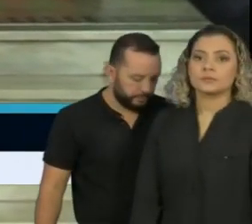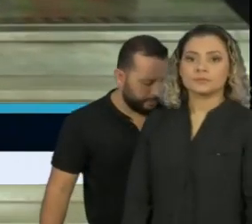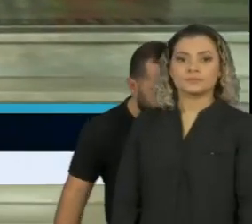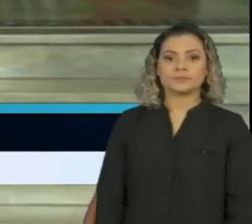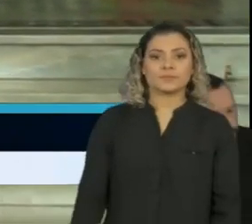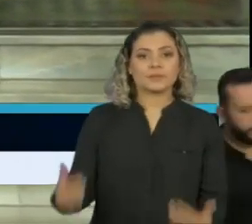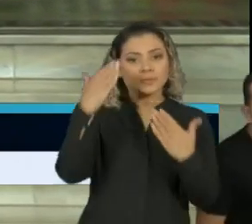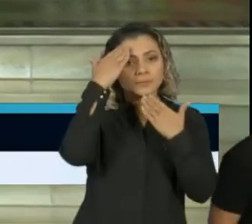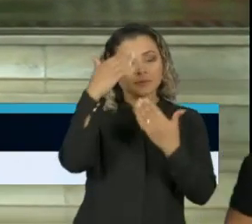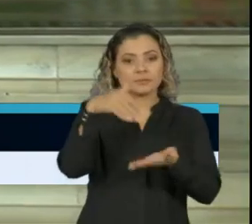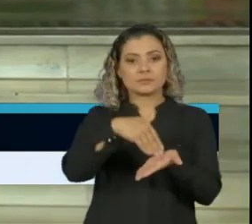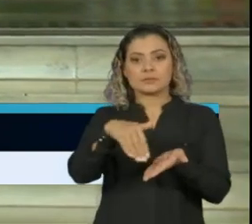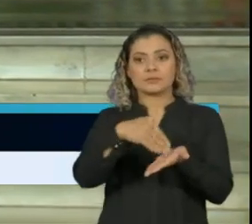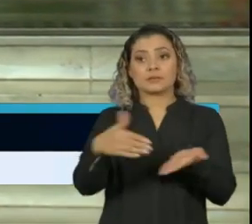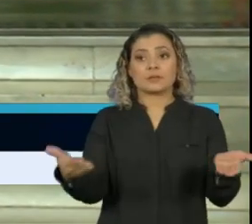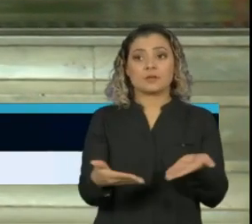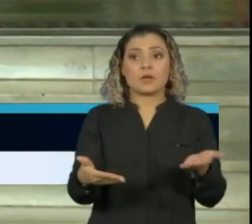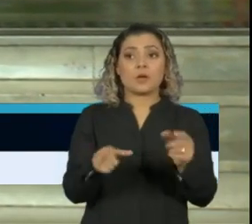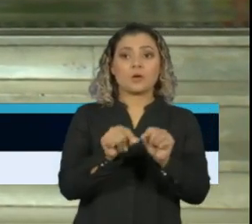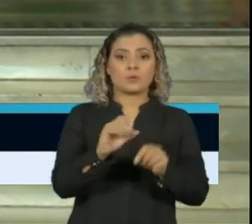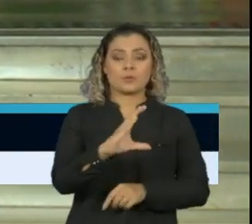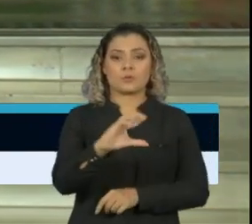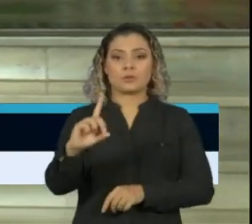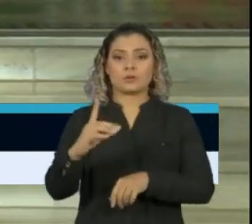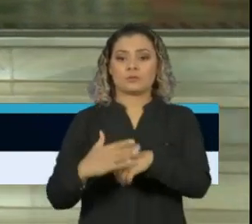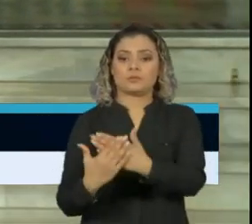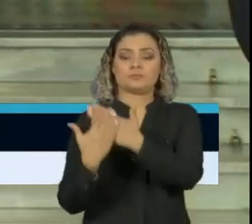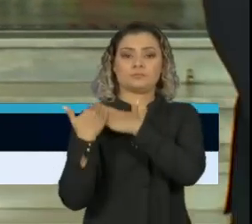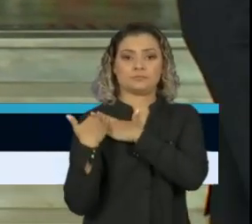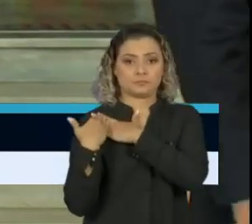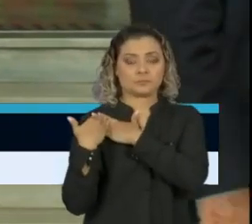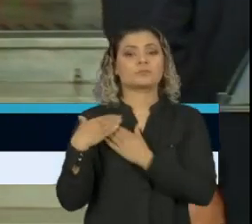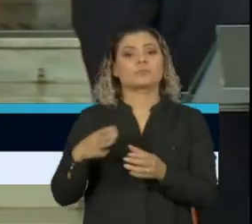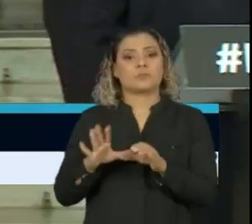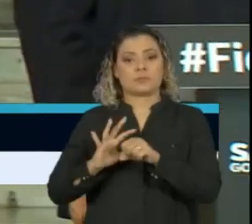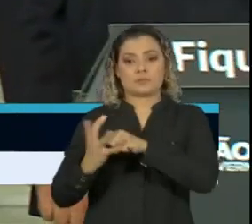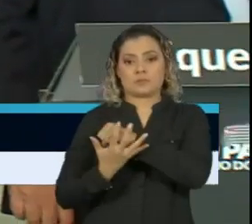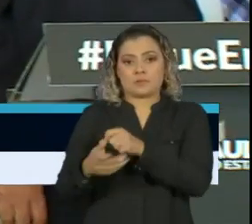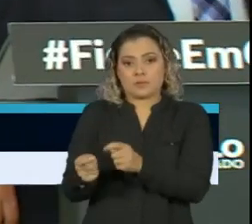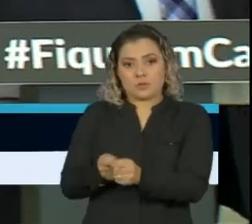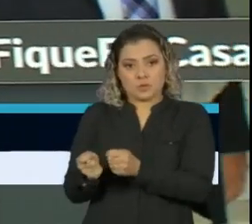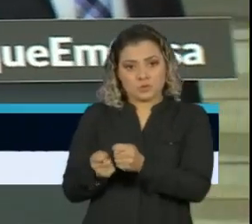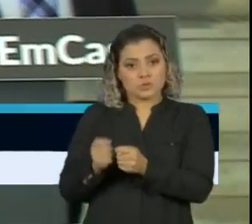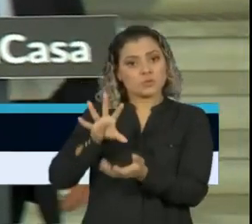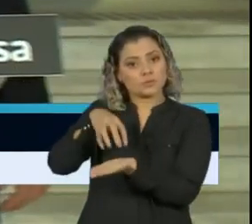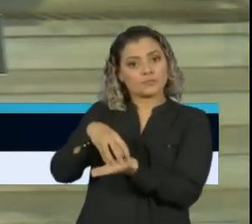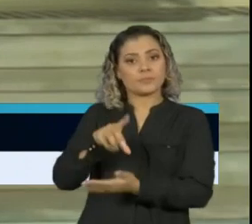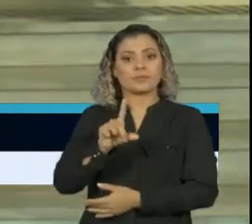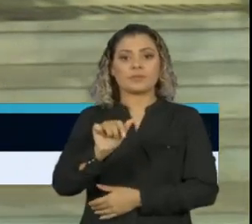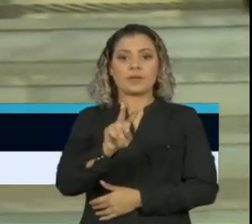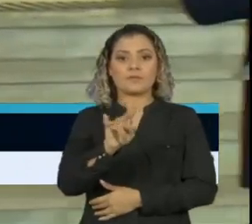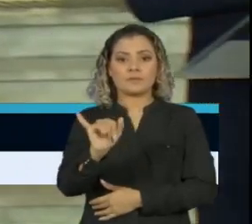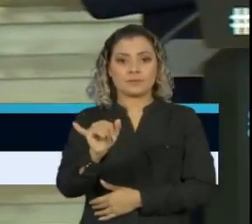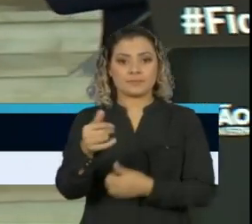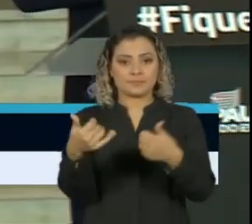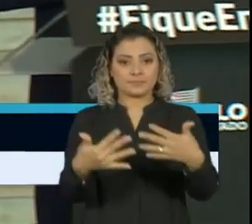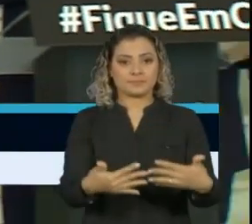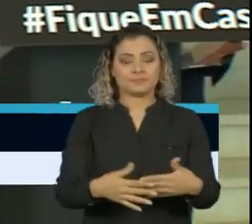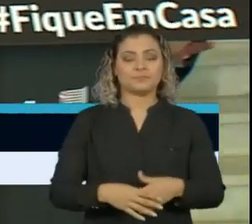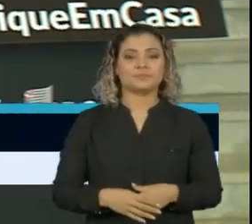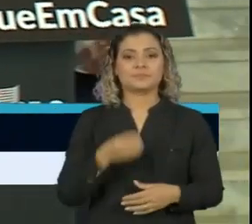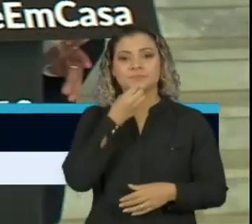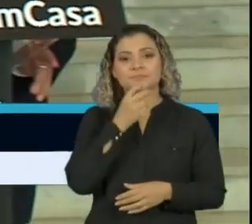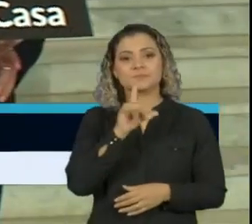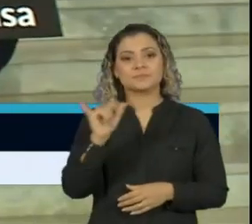José Henrique Germa. Vamos agora ao coordenador do Comitê de Saúde, o Centro de Contingência do Covid-19, Dr. Davi Wipp. Bom dia,